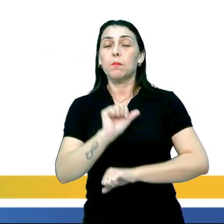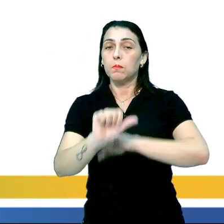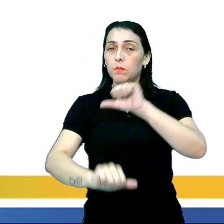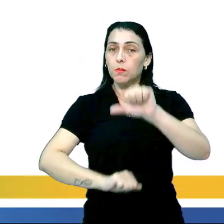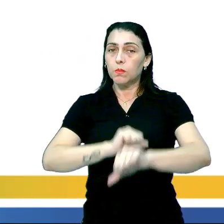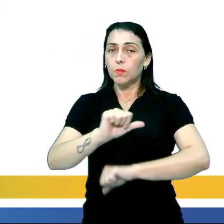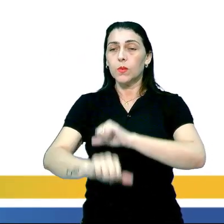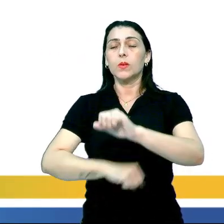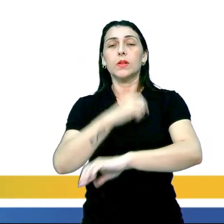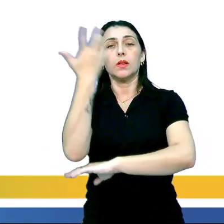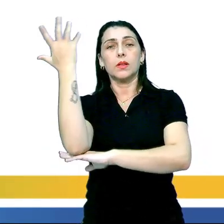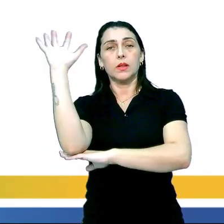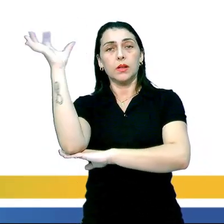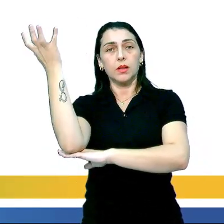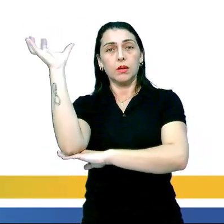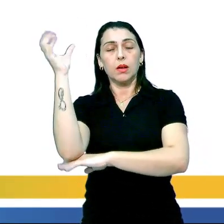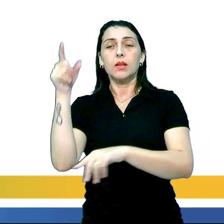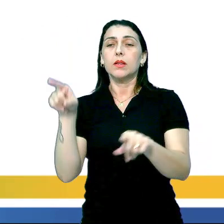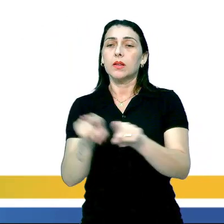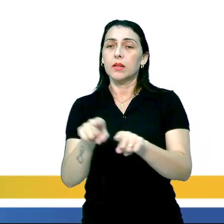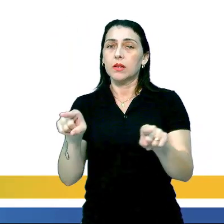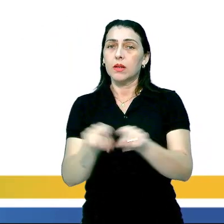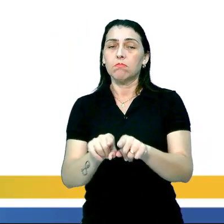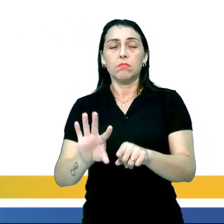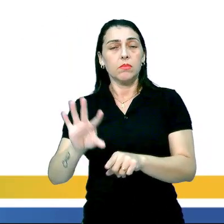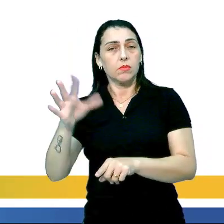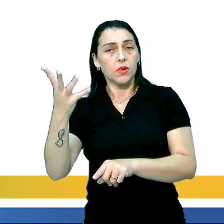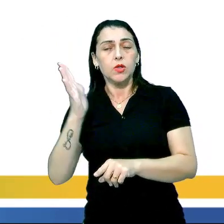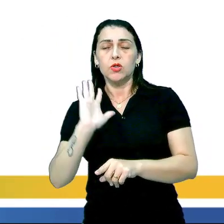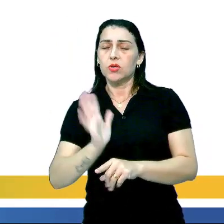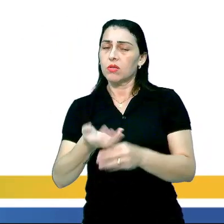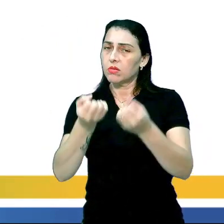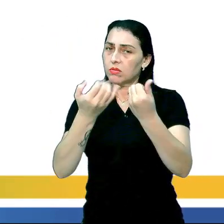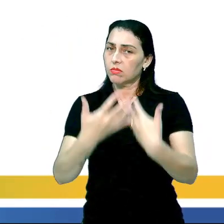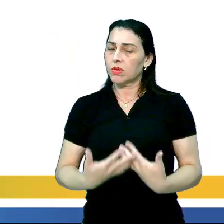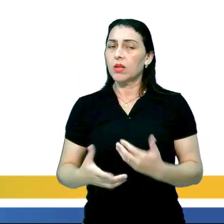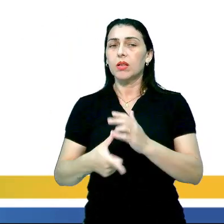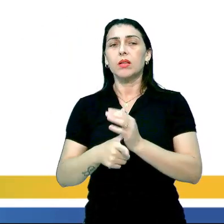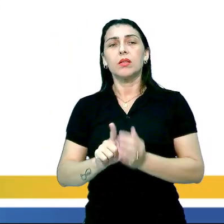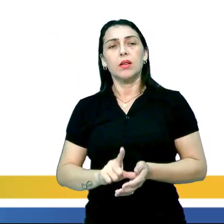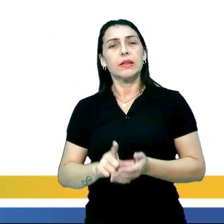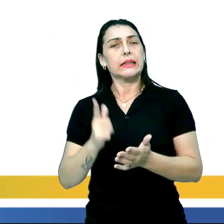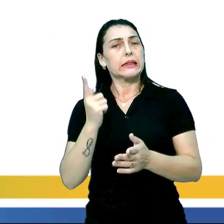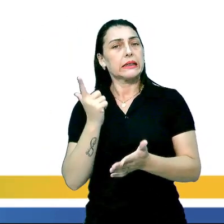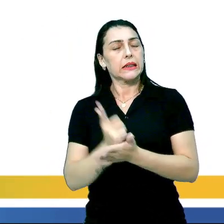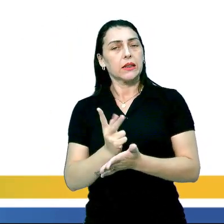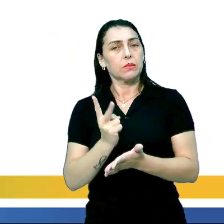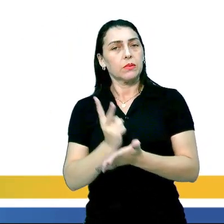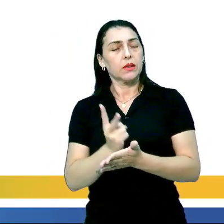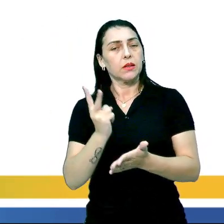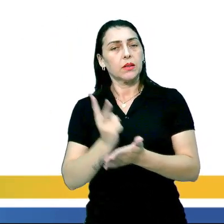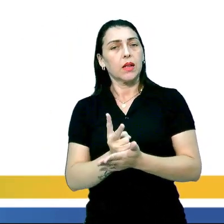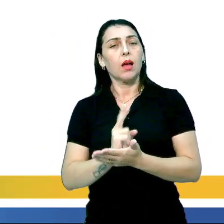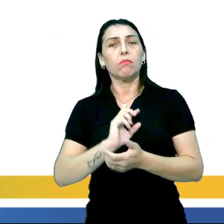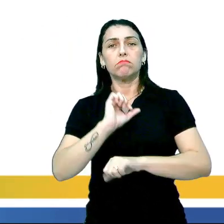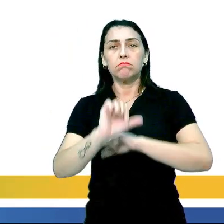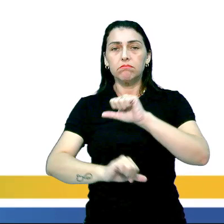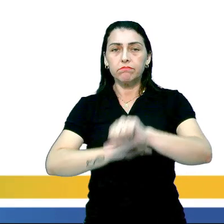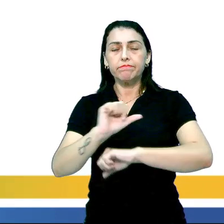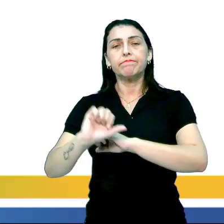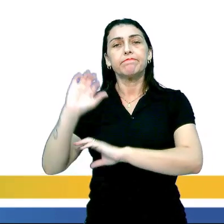Bom, todas essas questões que eu acabei de citar, eles vão desencadear o que a gente chama de